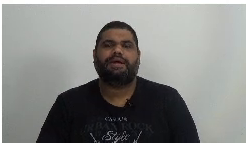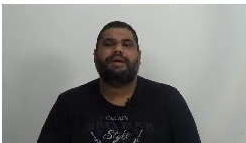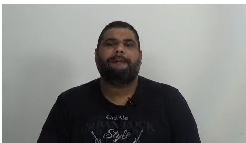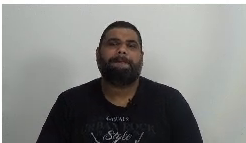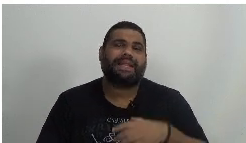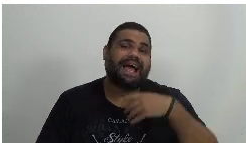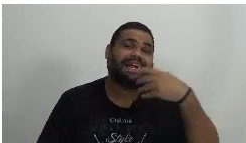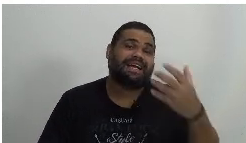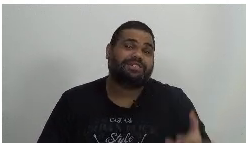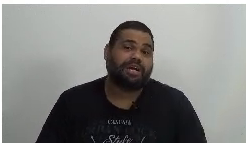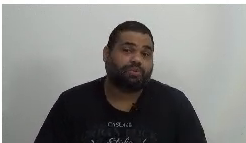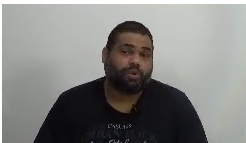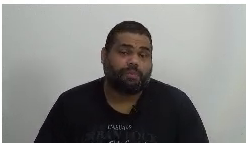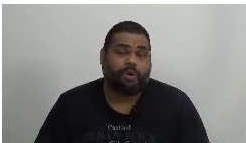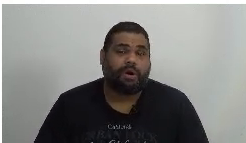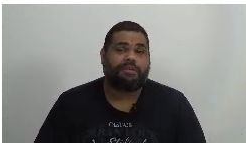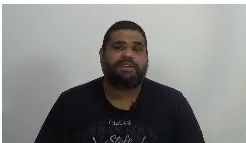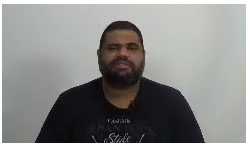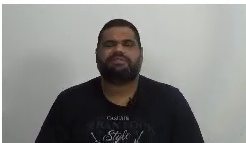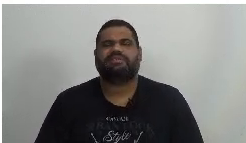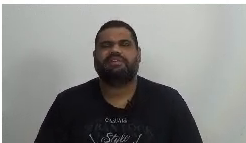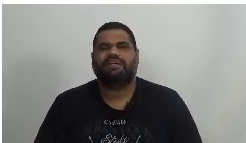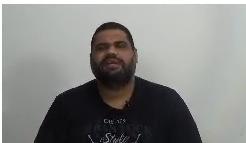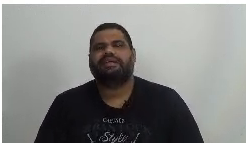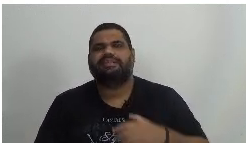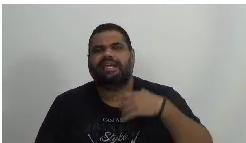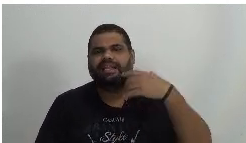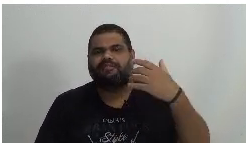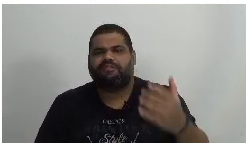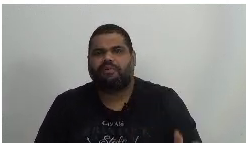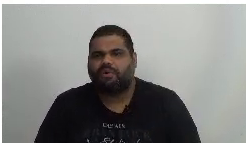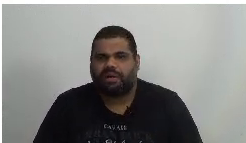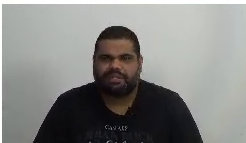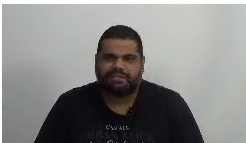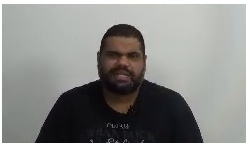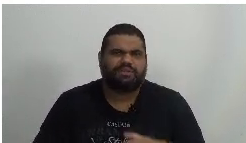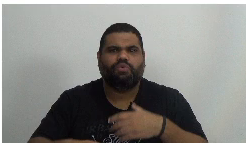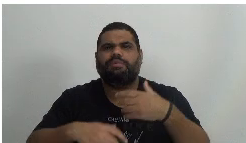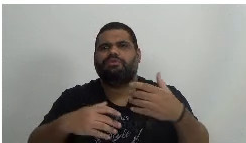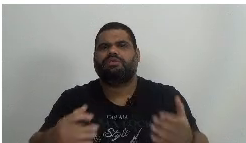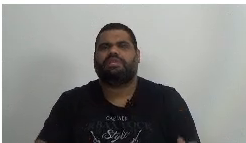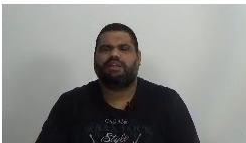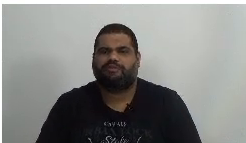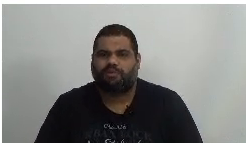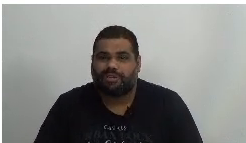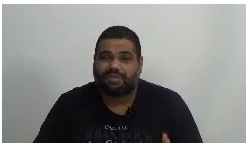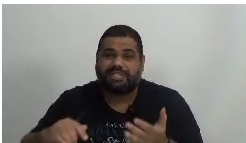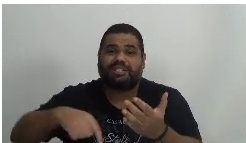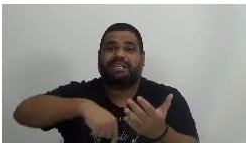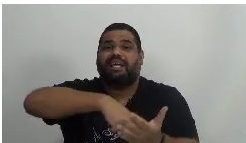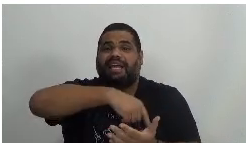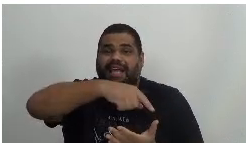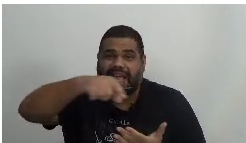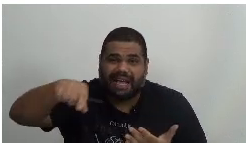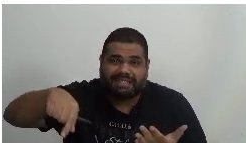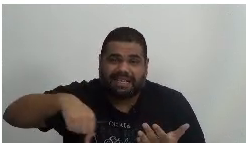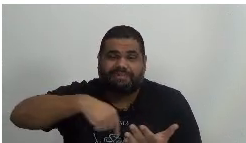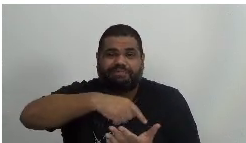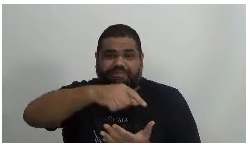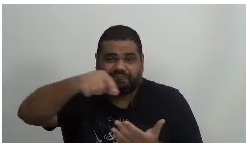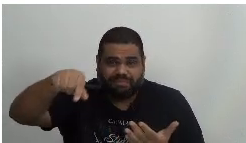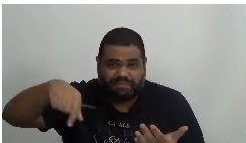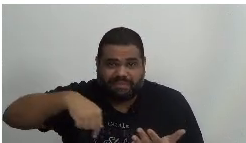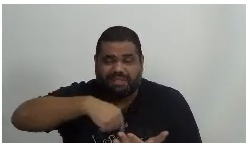códigos, placas de automóveis, telefones, né? Números de telefones, ou seja,